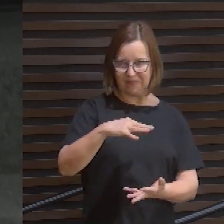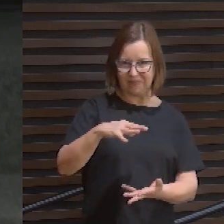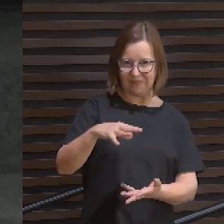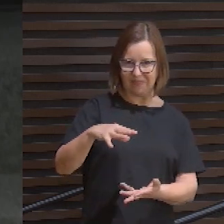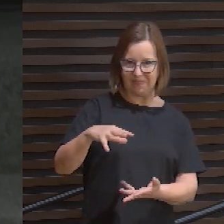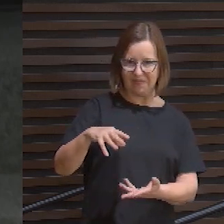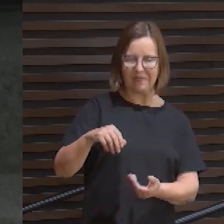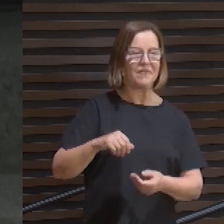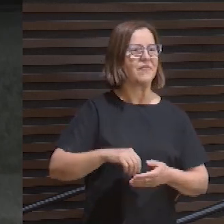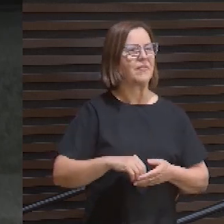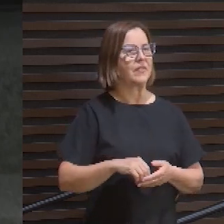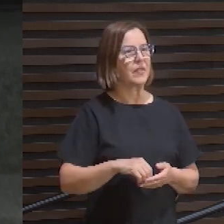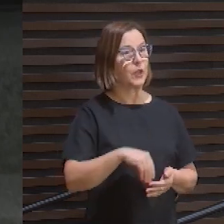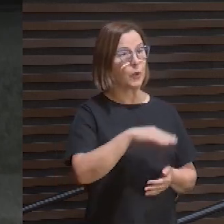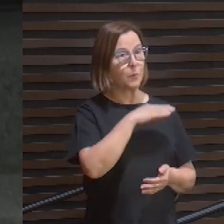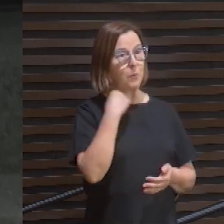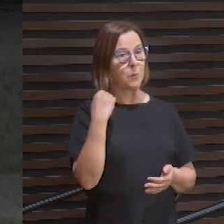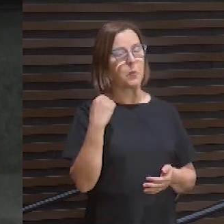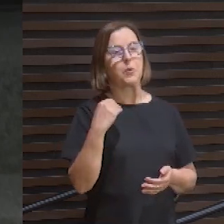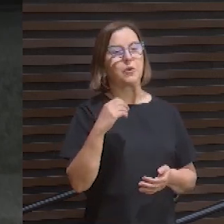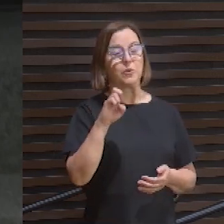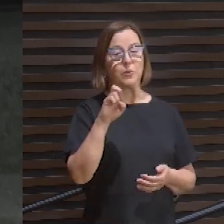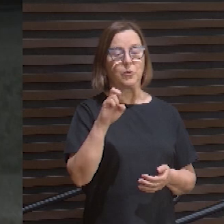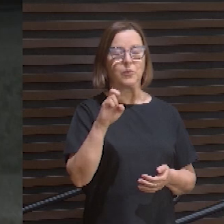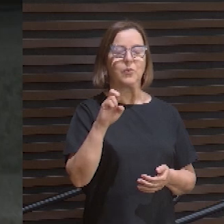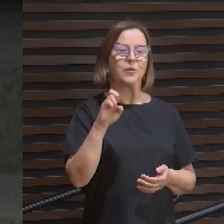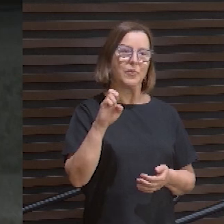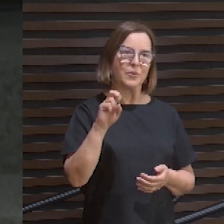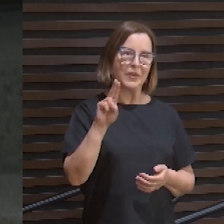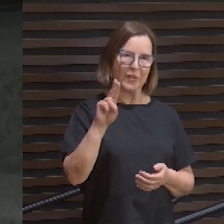A morte do ego e do amor ao mundo.